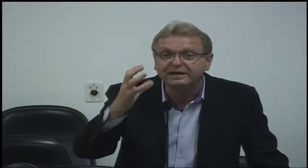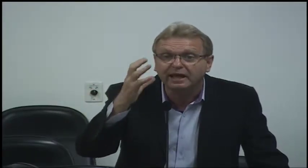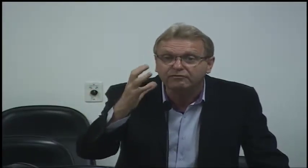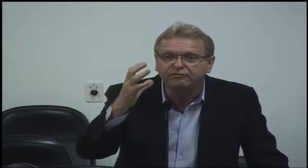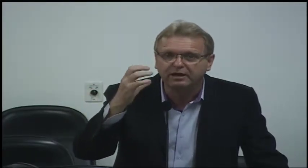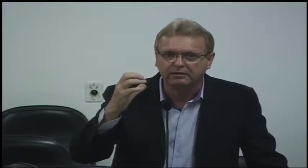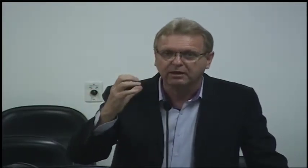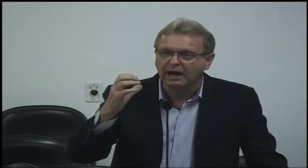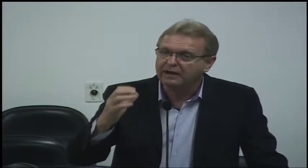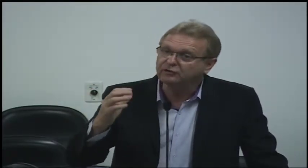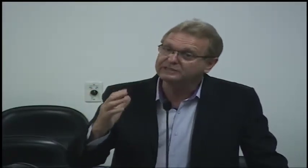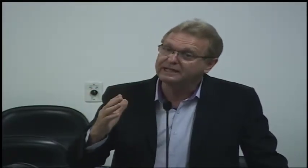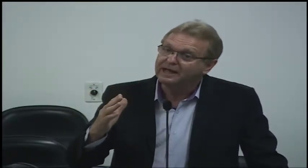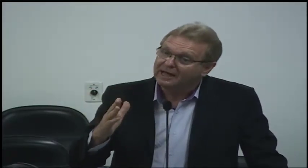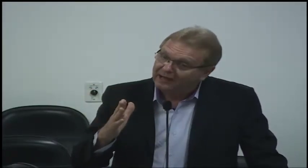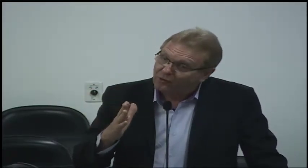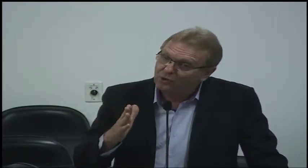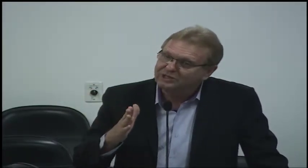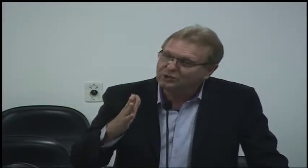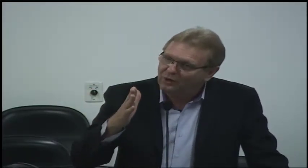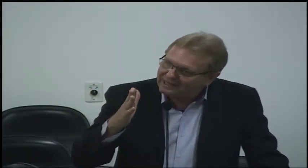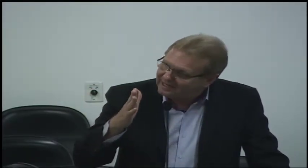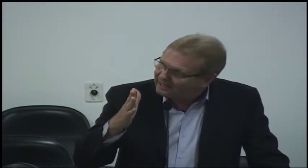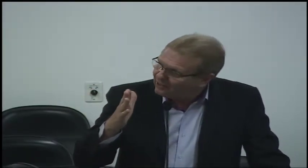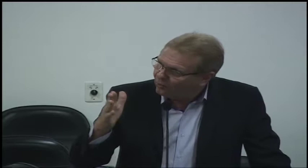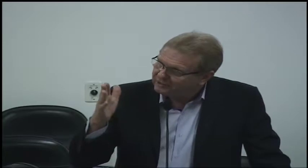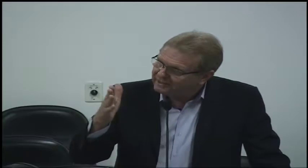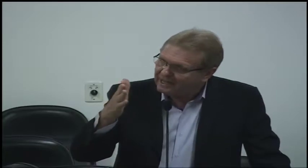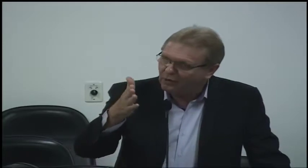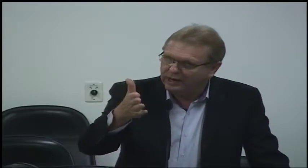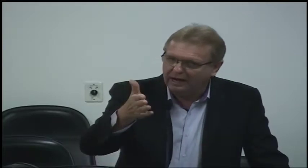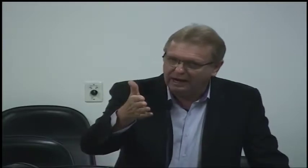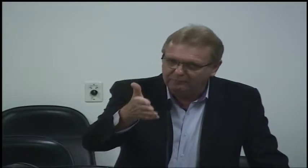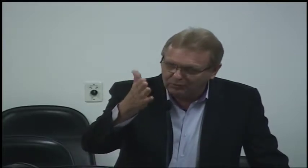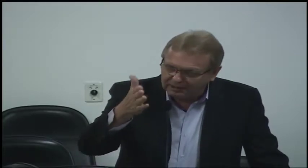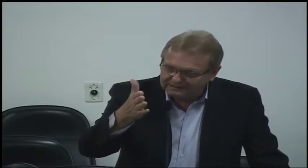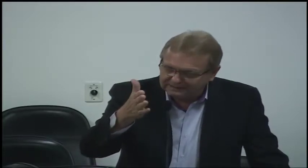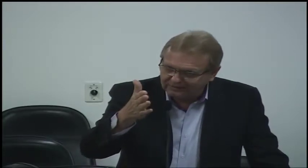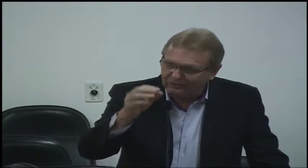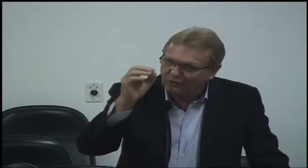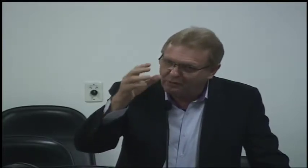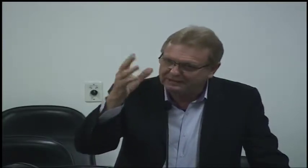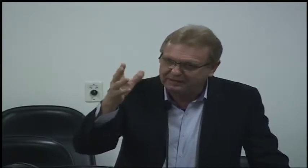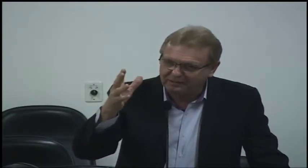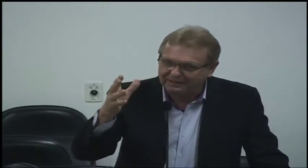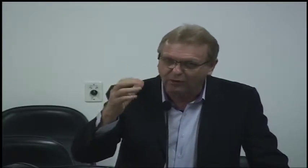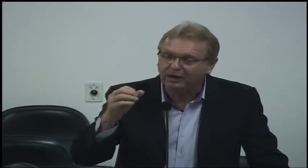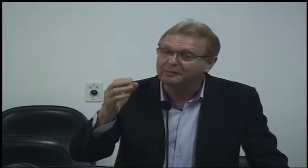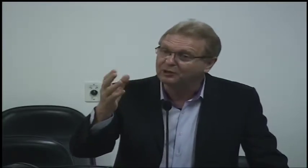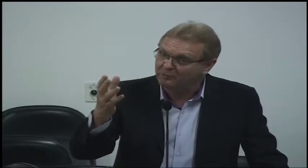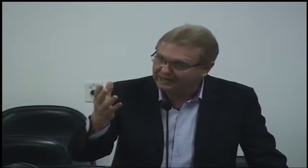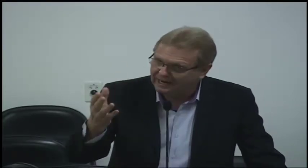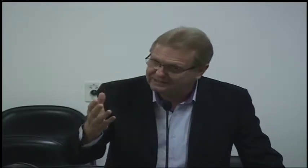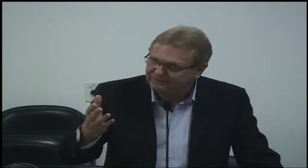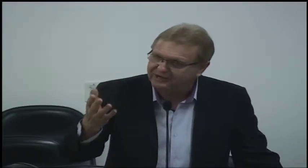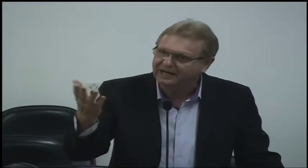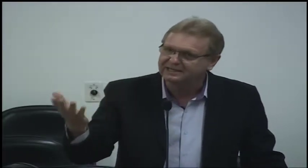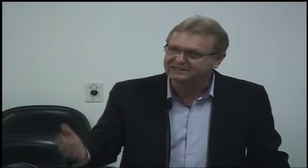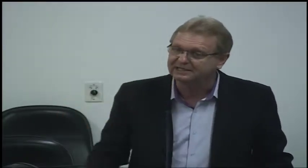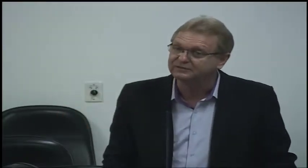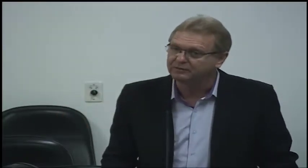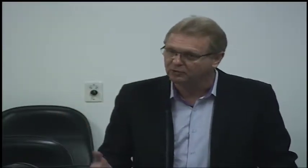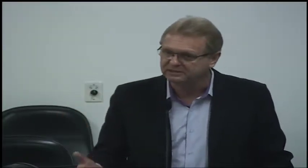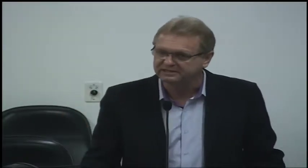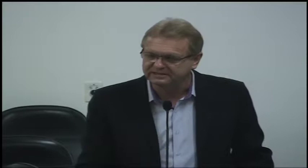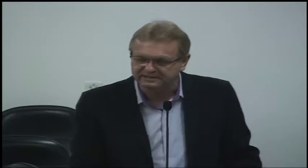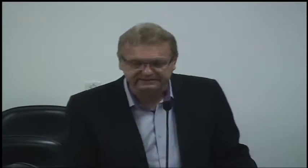sofá e ninguém vê? Aí você continua ali, onde tem agora a ambulância, onde começa o Capitão Bernardes, em frente à casa